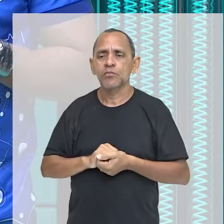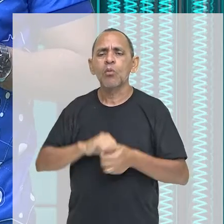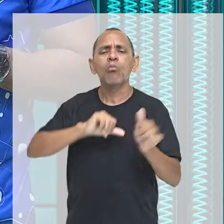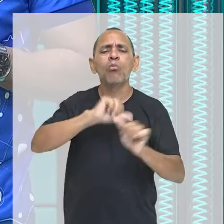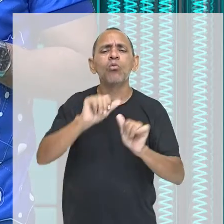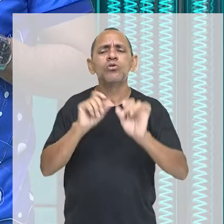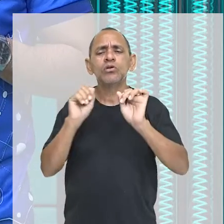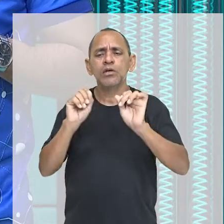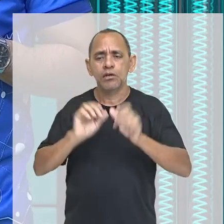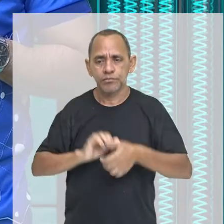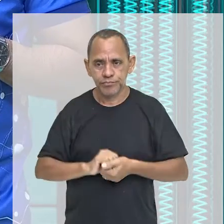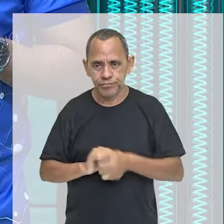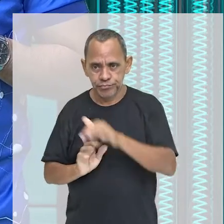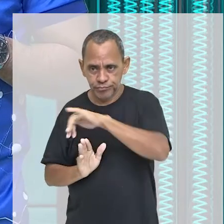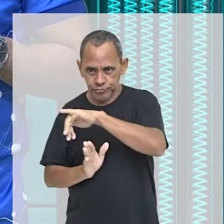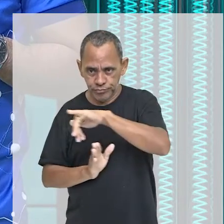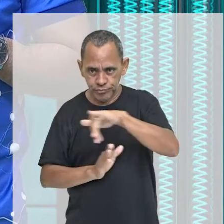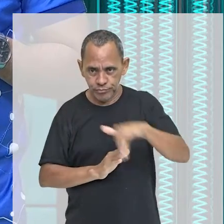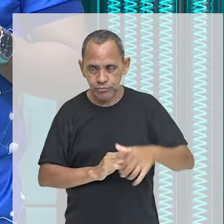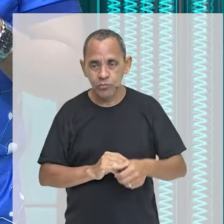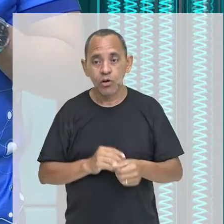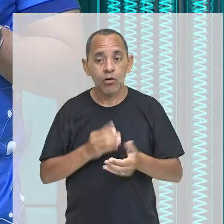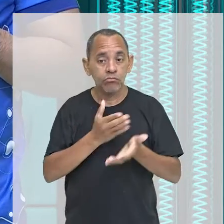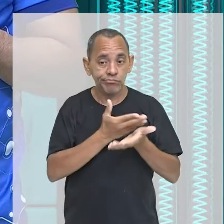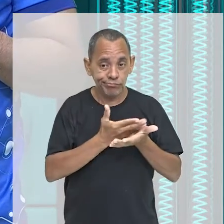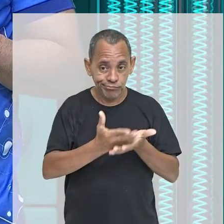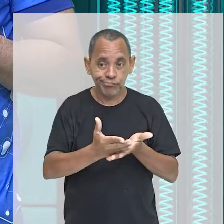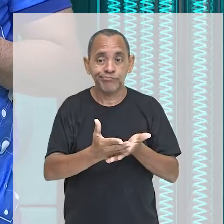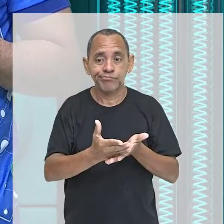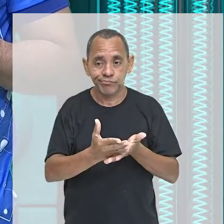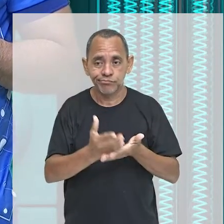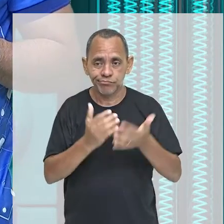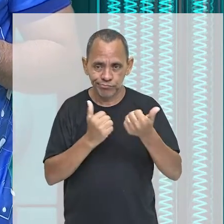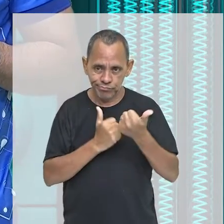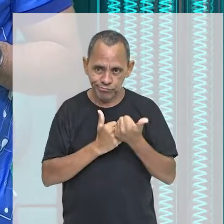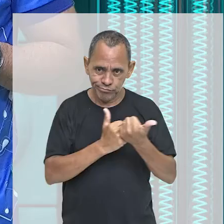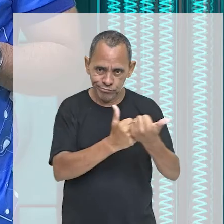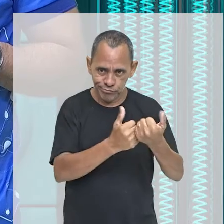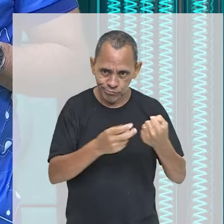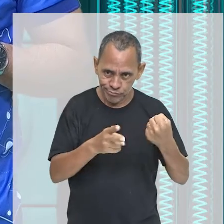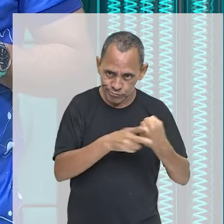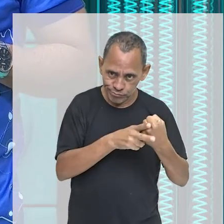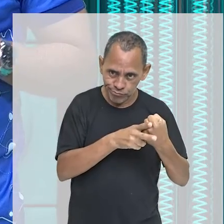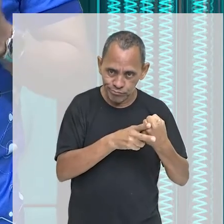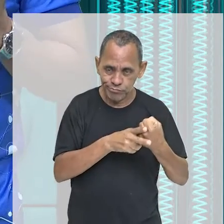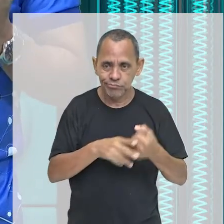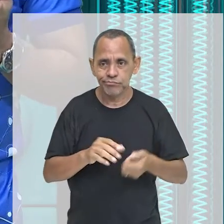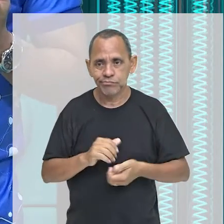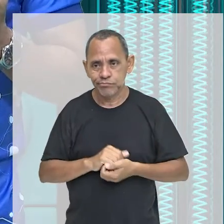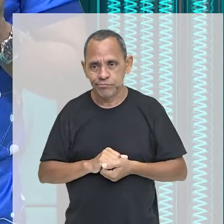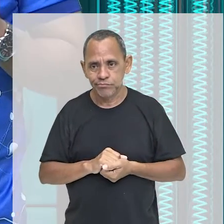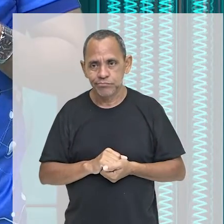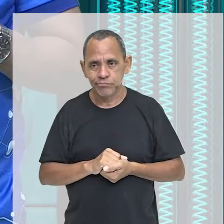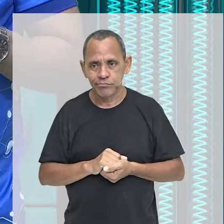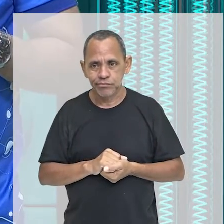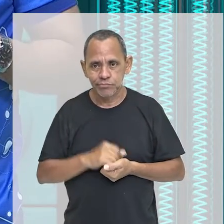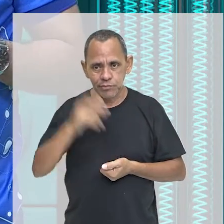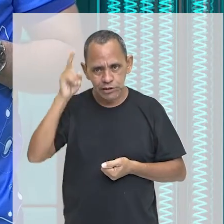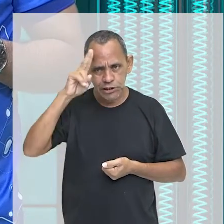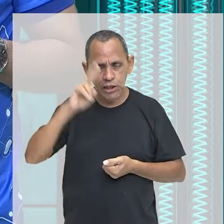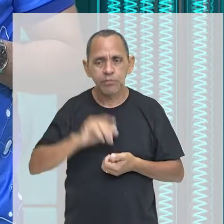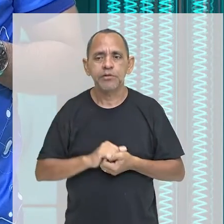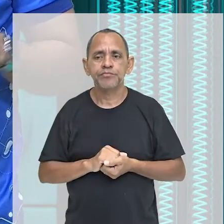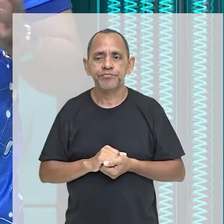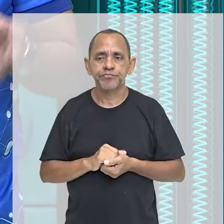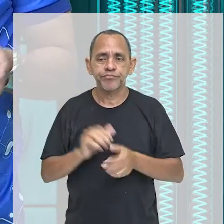gente? Vai começar então com o verbo auxiliar. Lembra que há pouco eu falei que nas frases negativas, interrogativas,